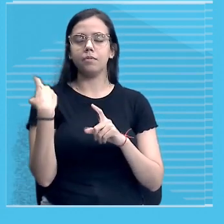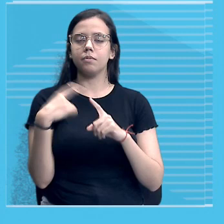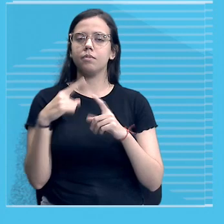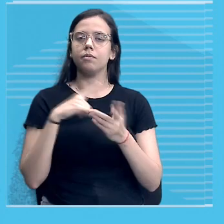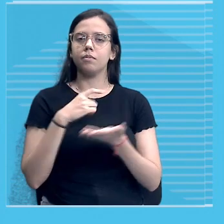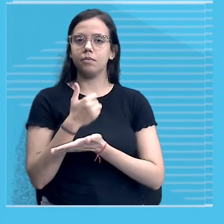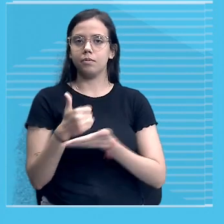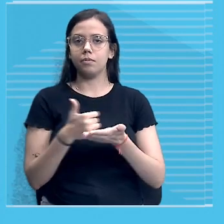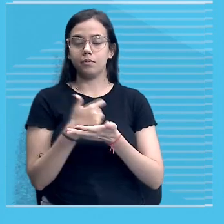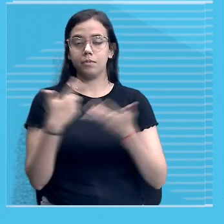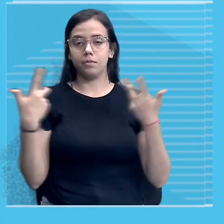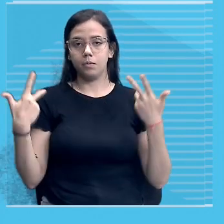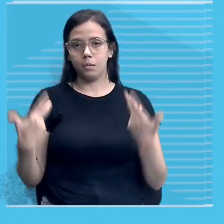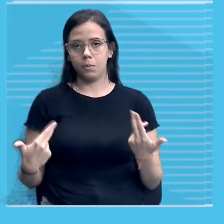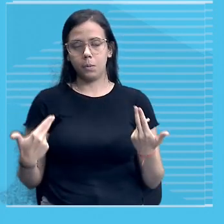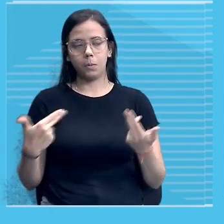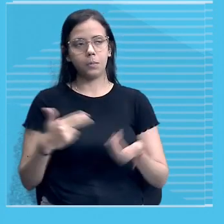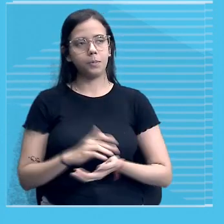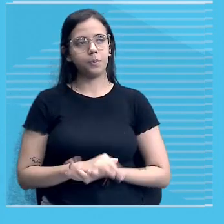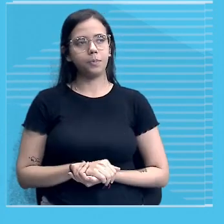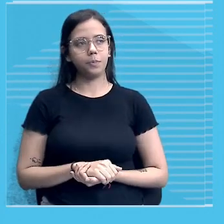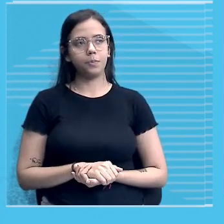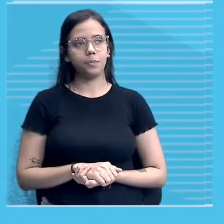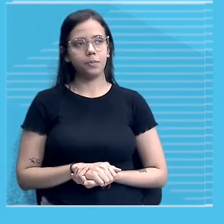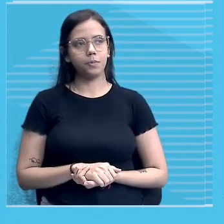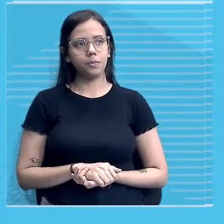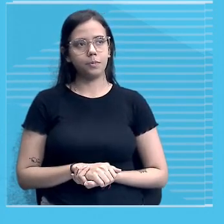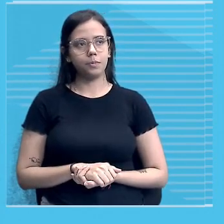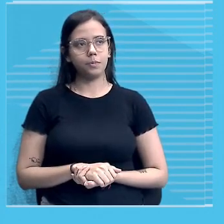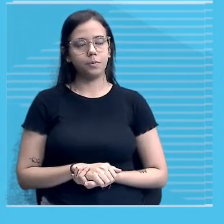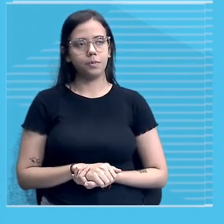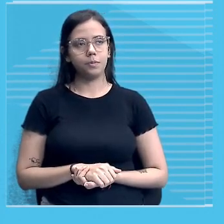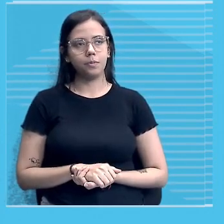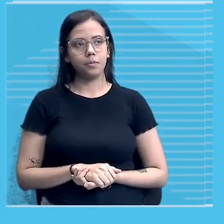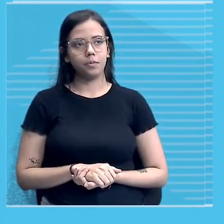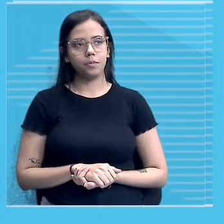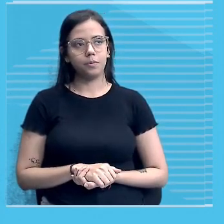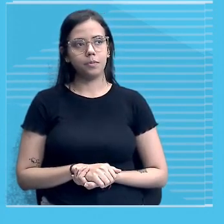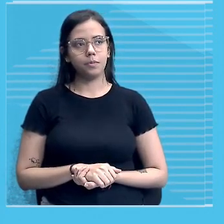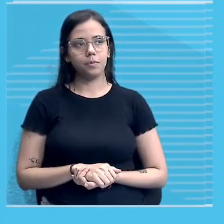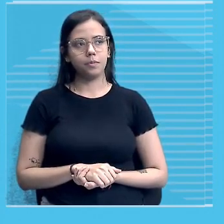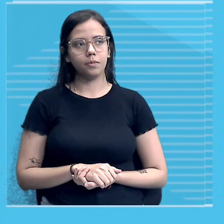mesma base dos dois lados a base é 5